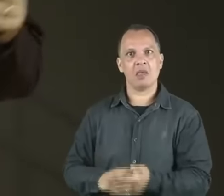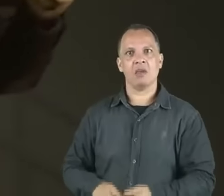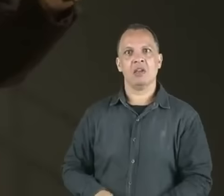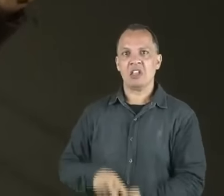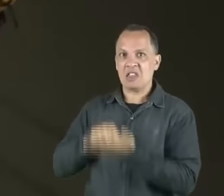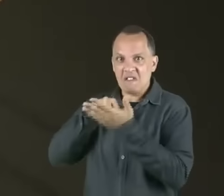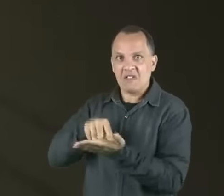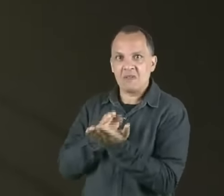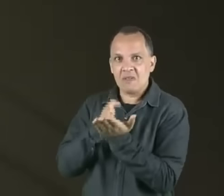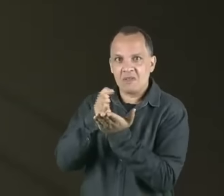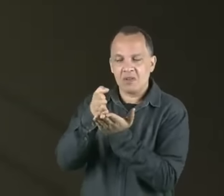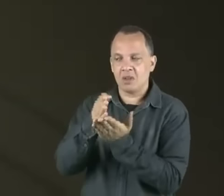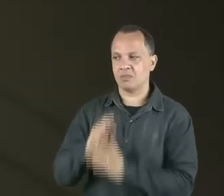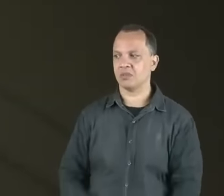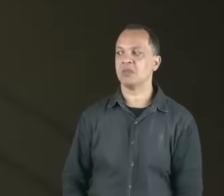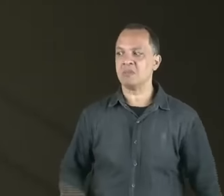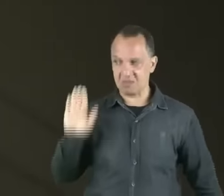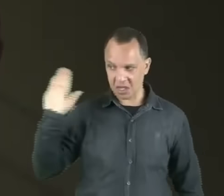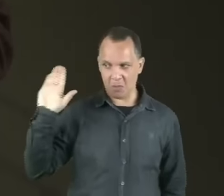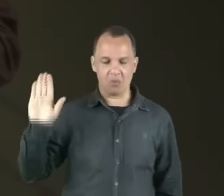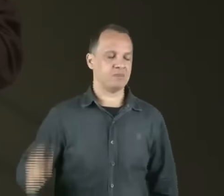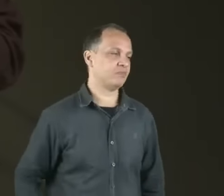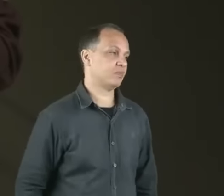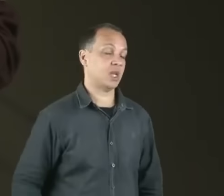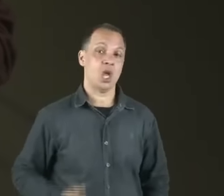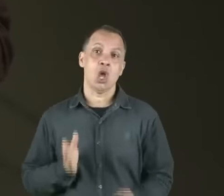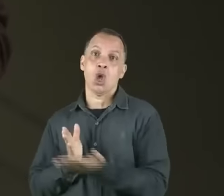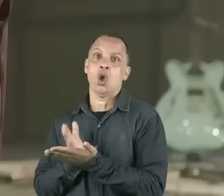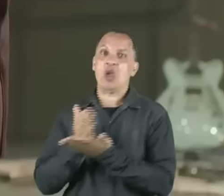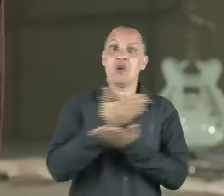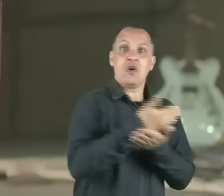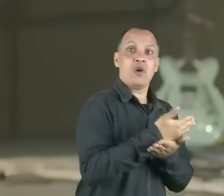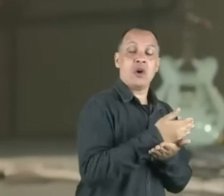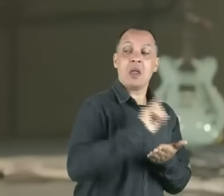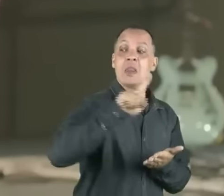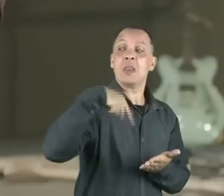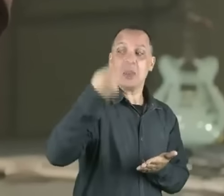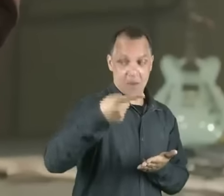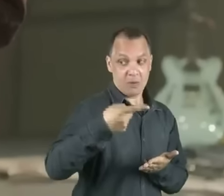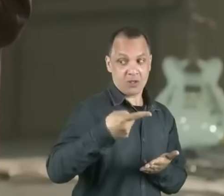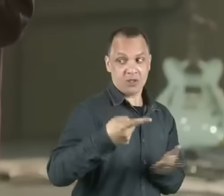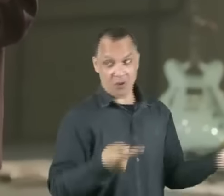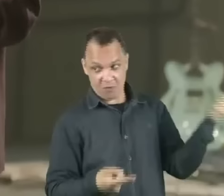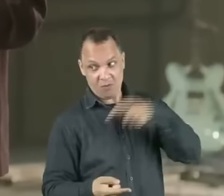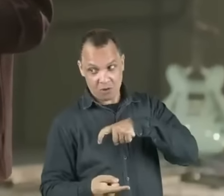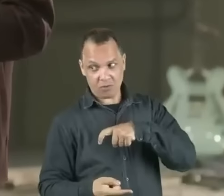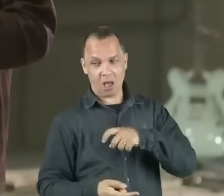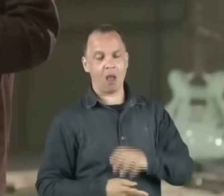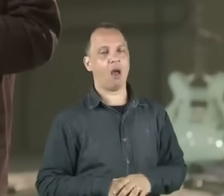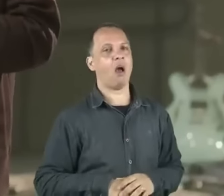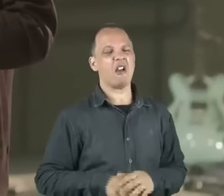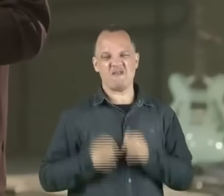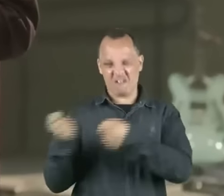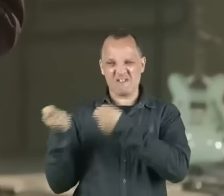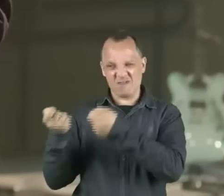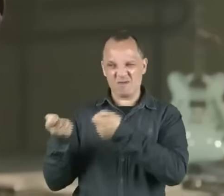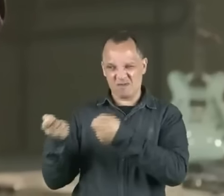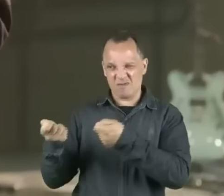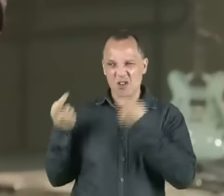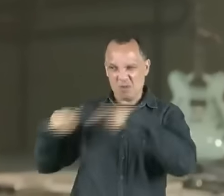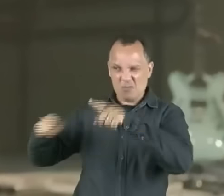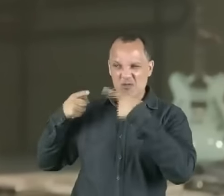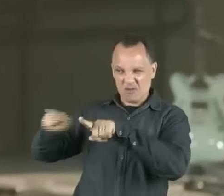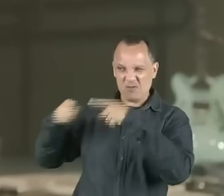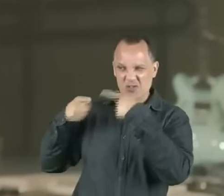não é hora deixa passar um pouquinho o tempo na hora certa a gente volta aqui para traçar na vida